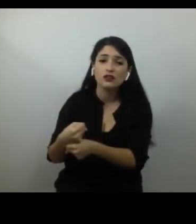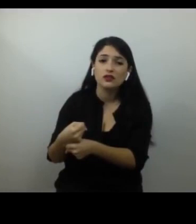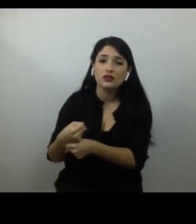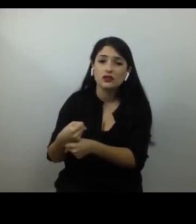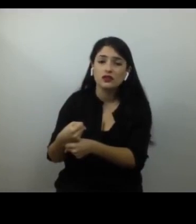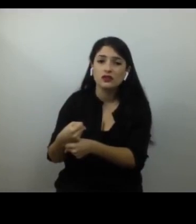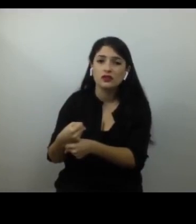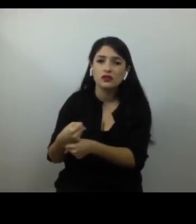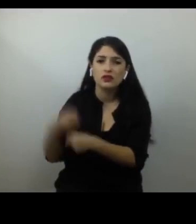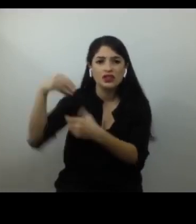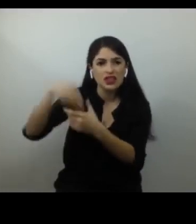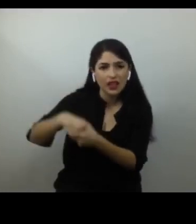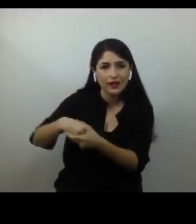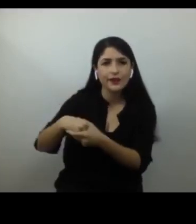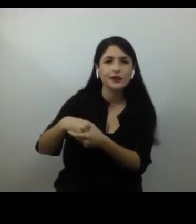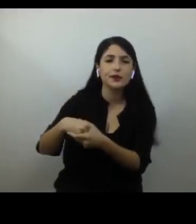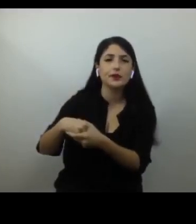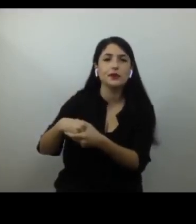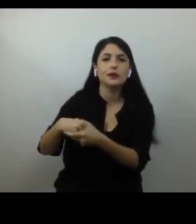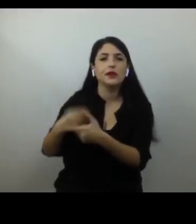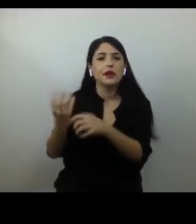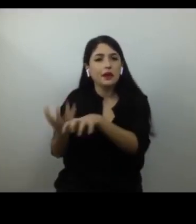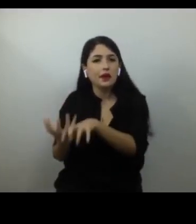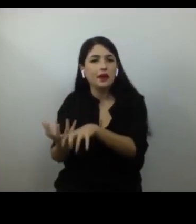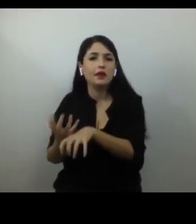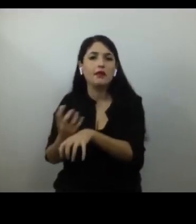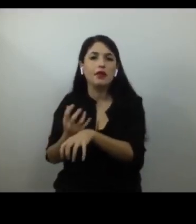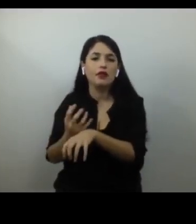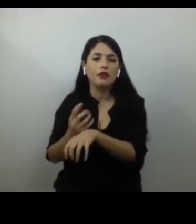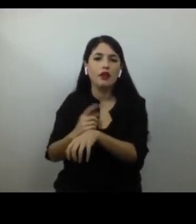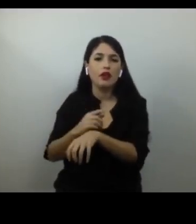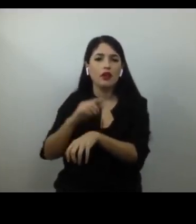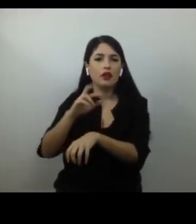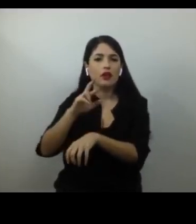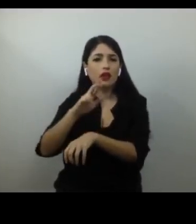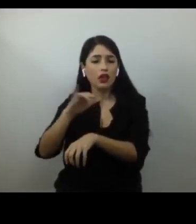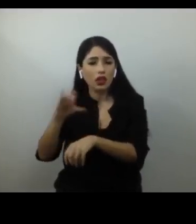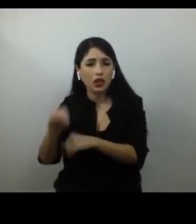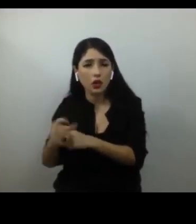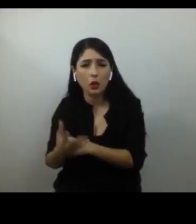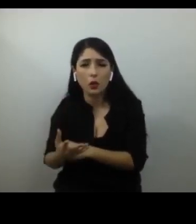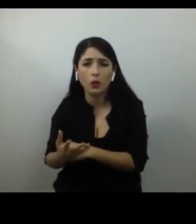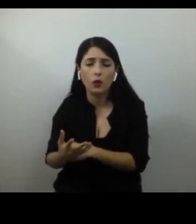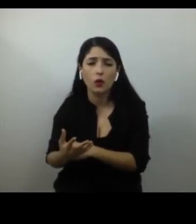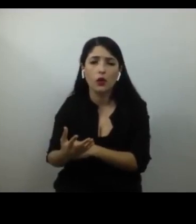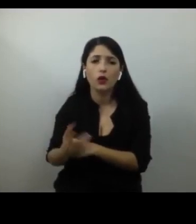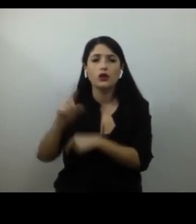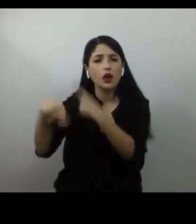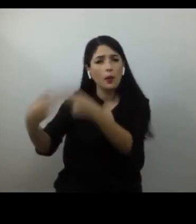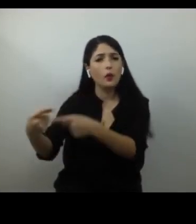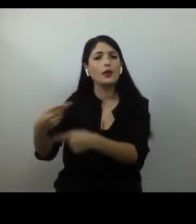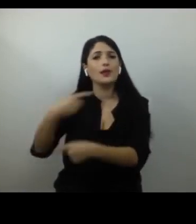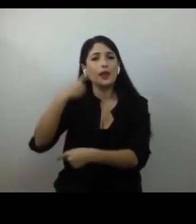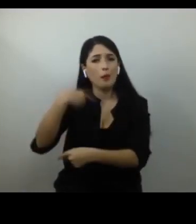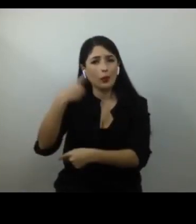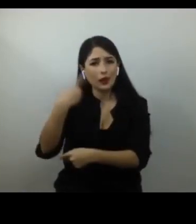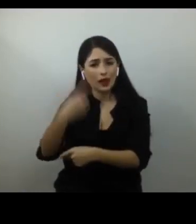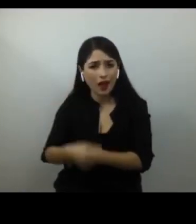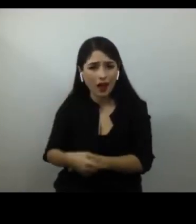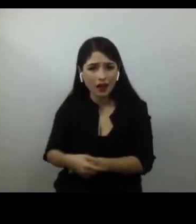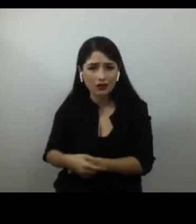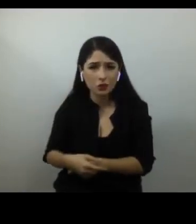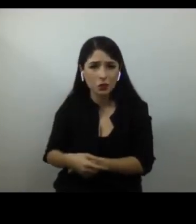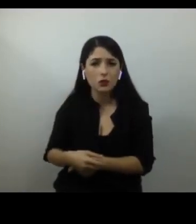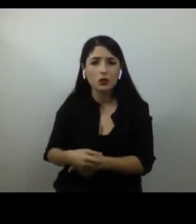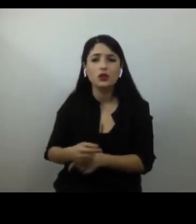nos gabinetes da Câmara dos Vereadores do Rio, da Câmara dos Deputados, com um